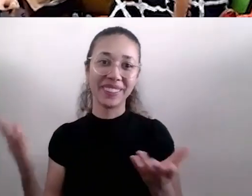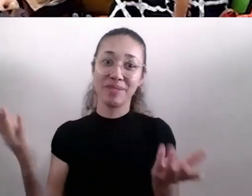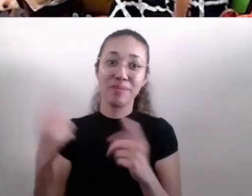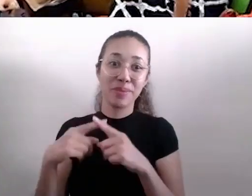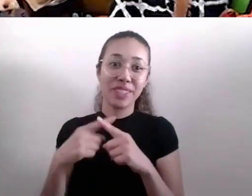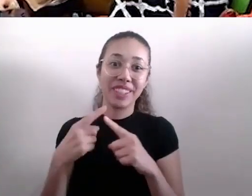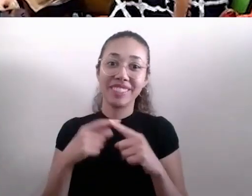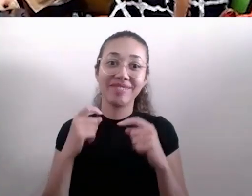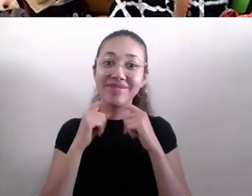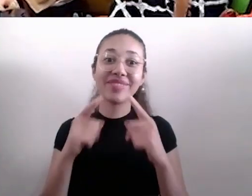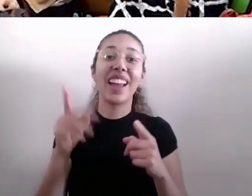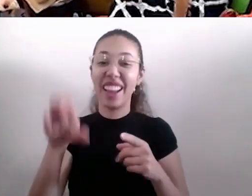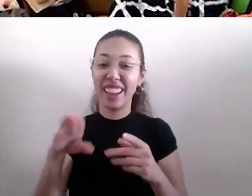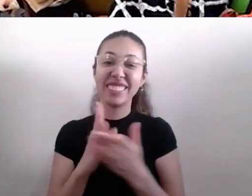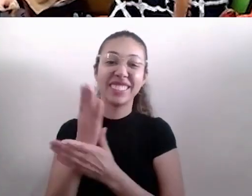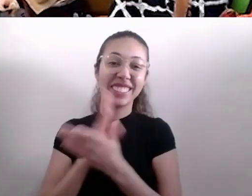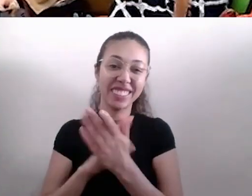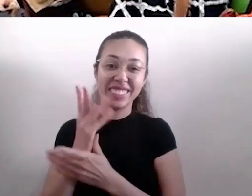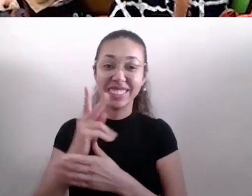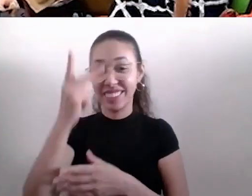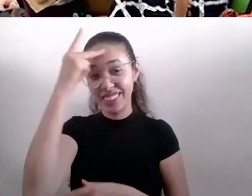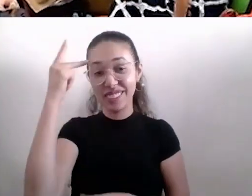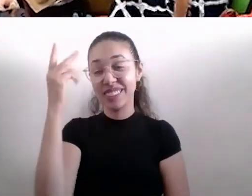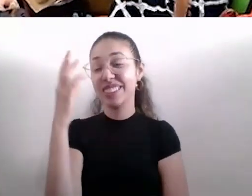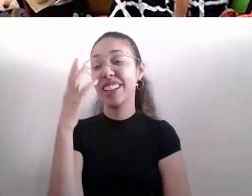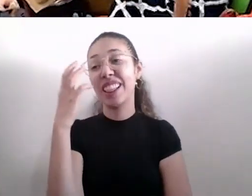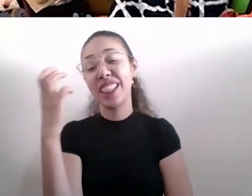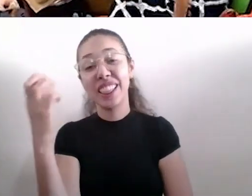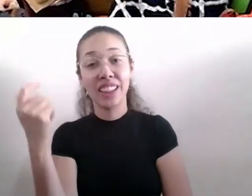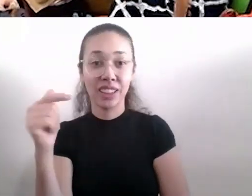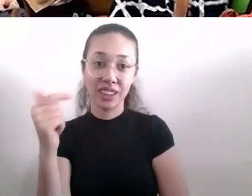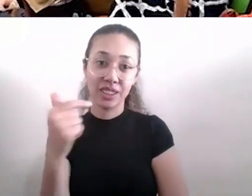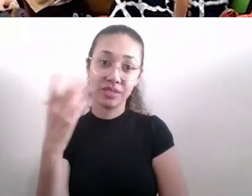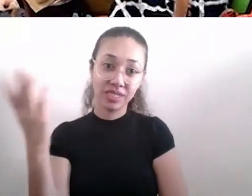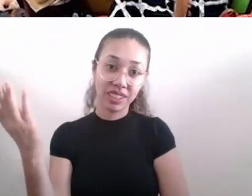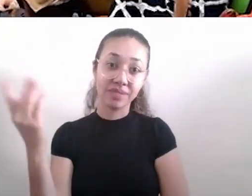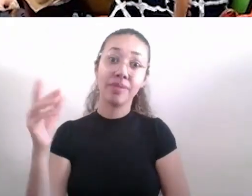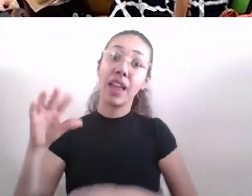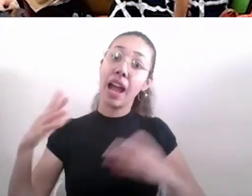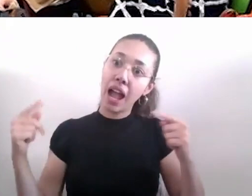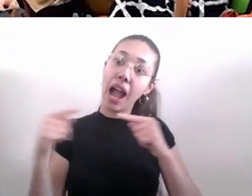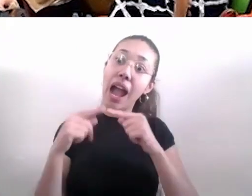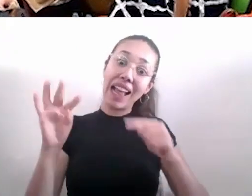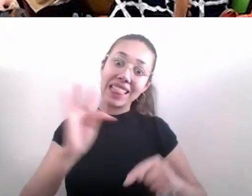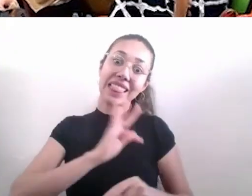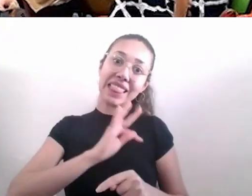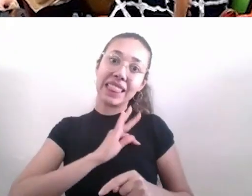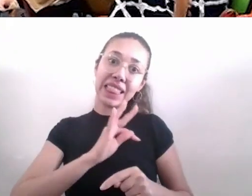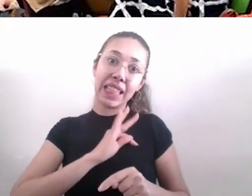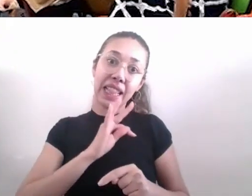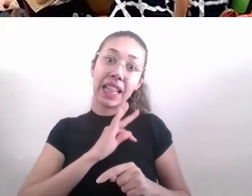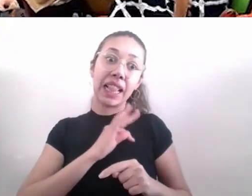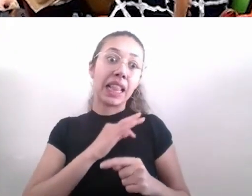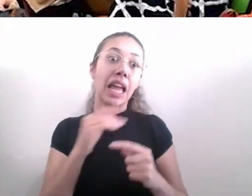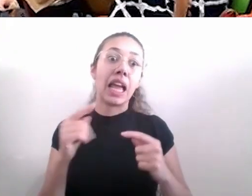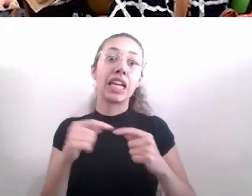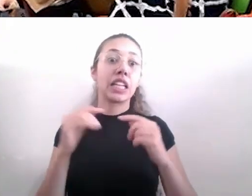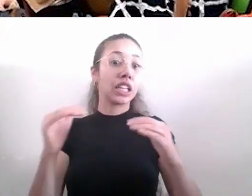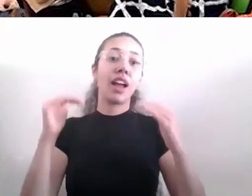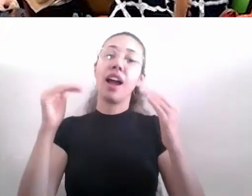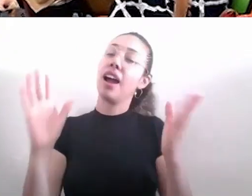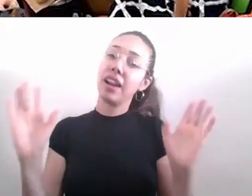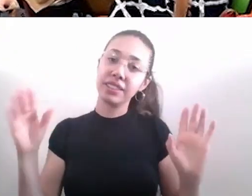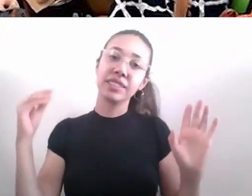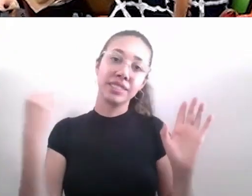tem jeito. É muito chato e as pessoas não vão querer ouvir, a não ser que seja um podcast super técnico, que seja de técnico para técnico, aí você pode mandar descer